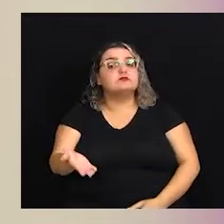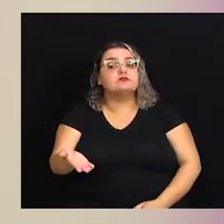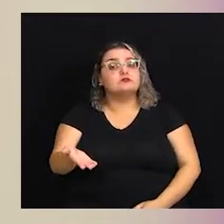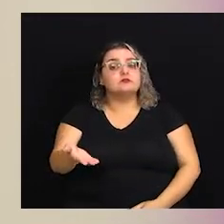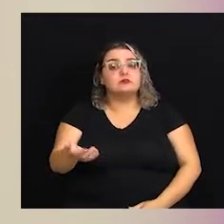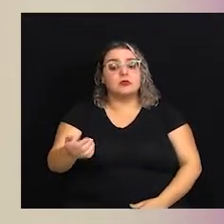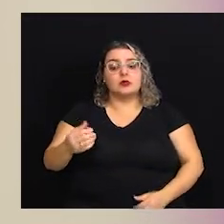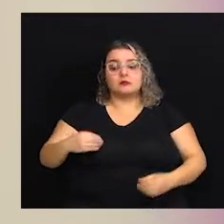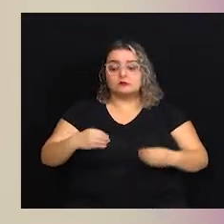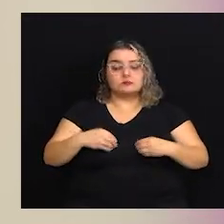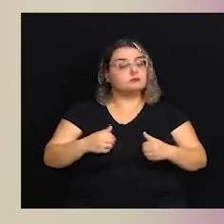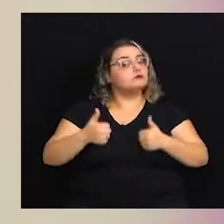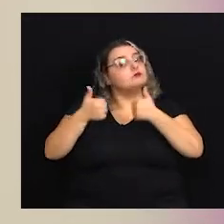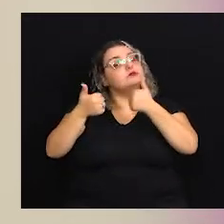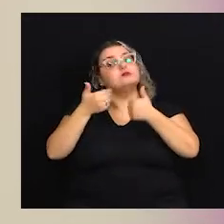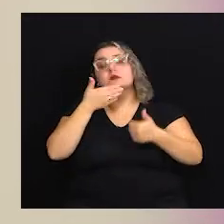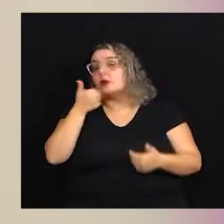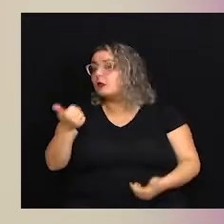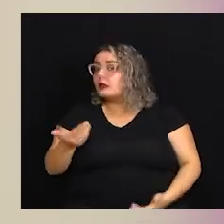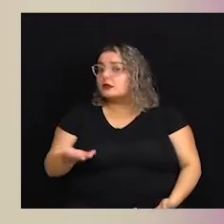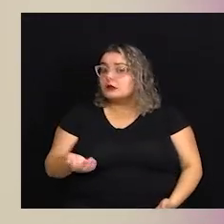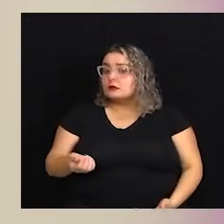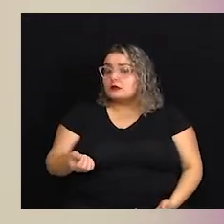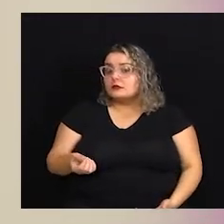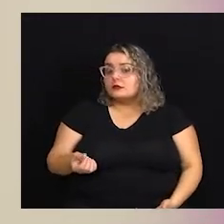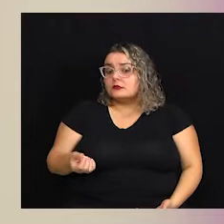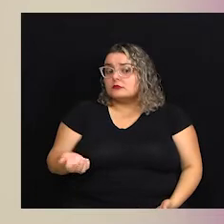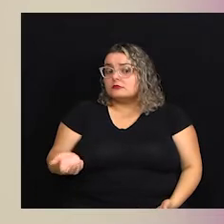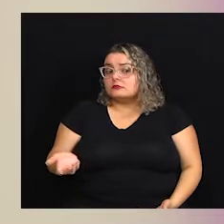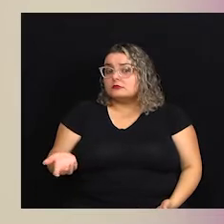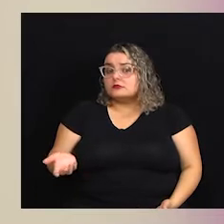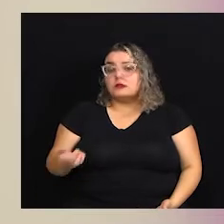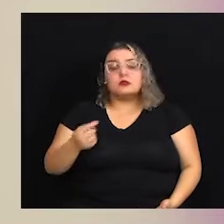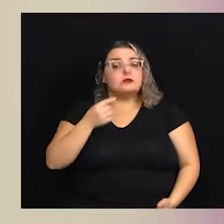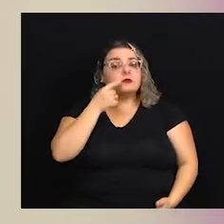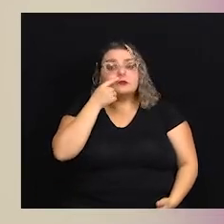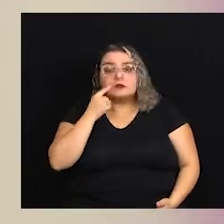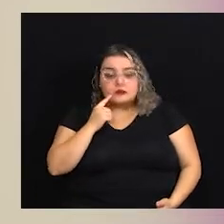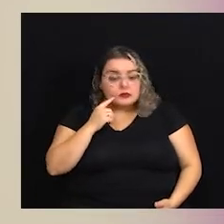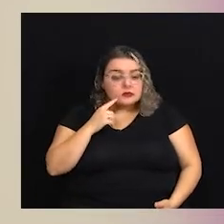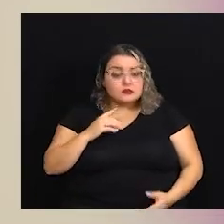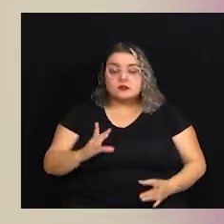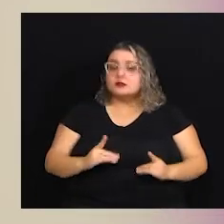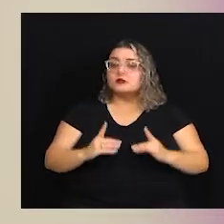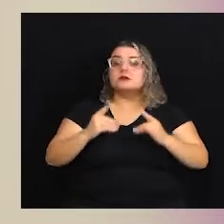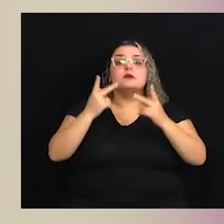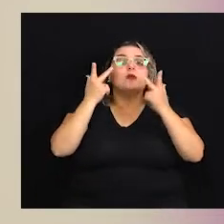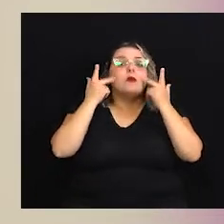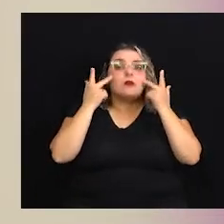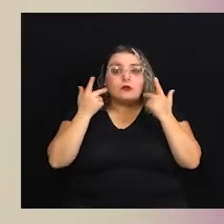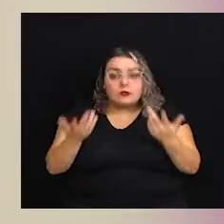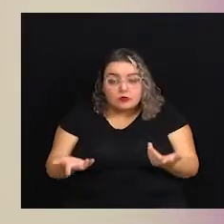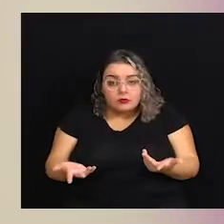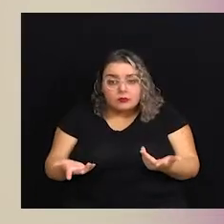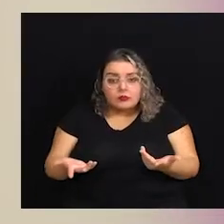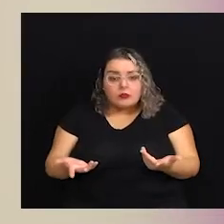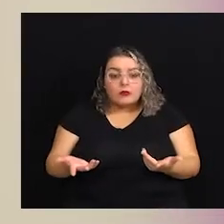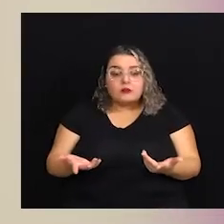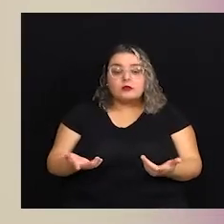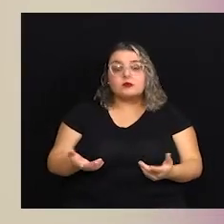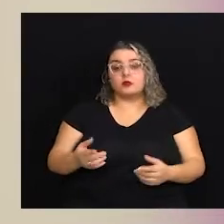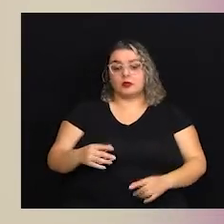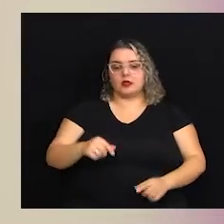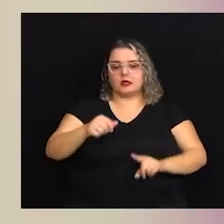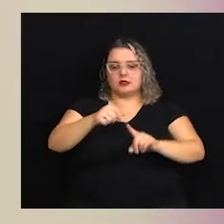que vem ele dosa seus hormônios, mas você deu uma melhorada. Você fala, mas Vivi, seus hormônios estão normais, só que aquele mês